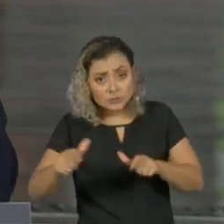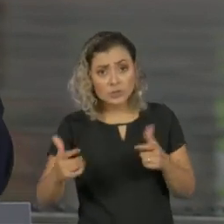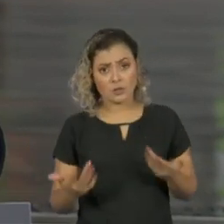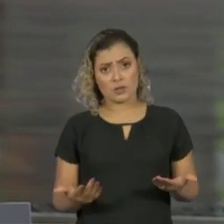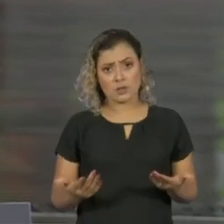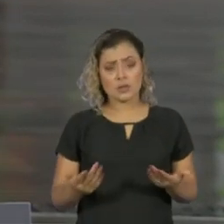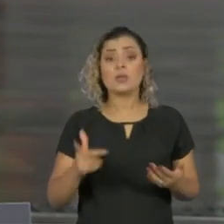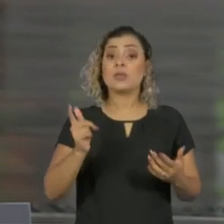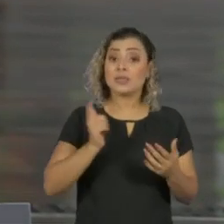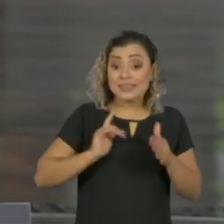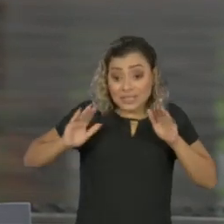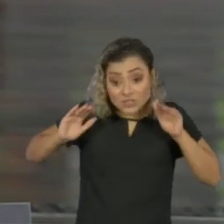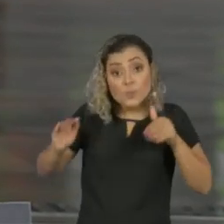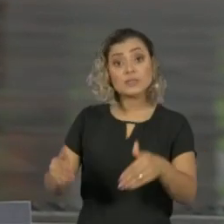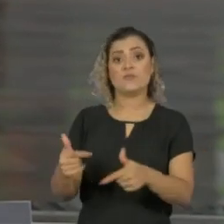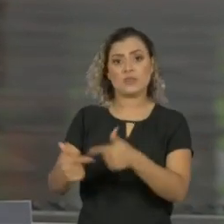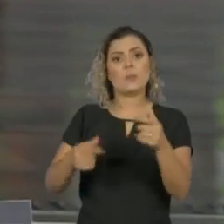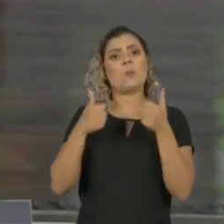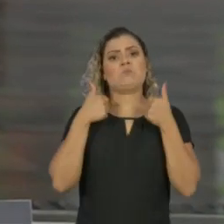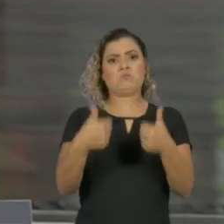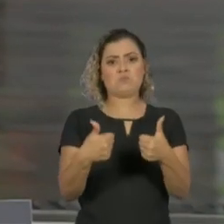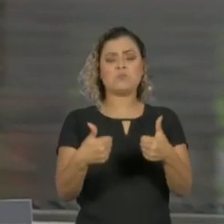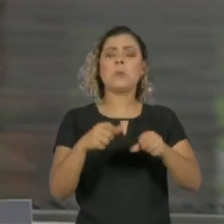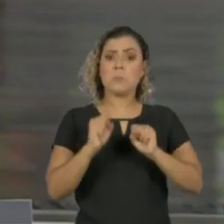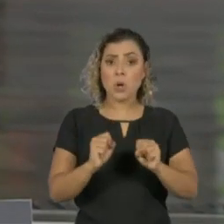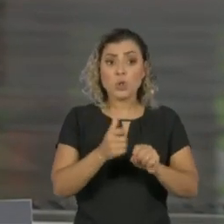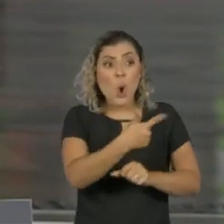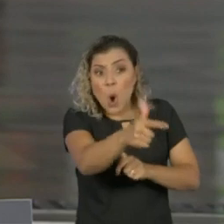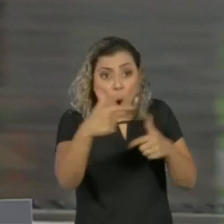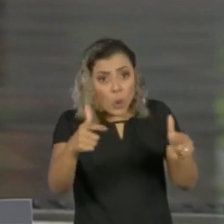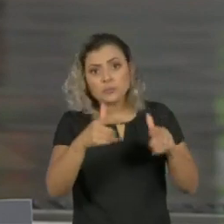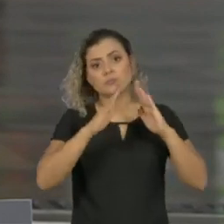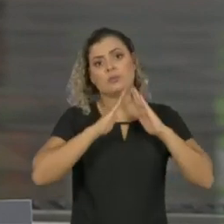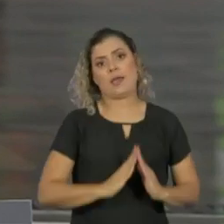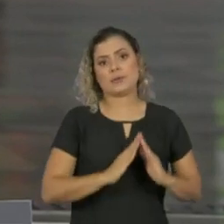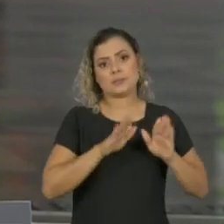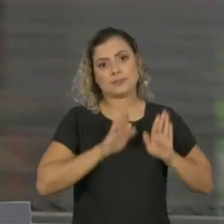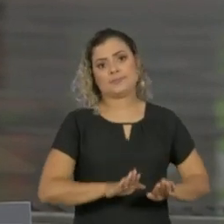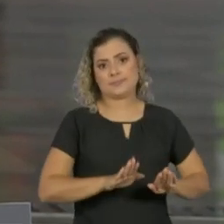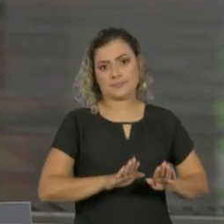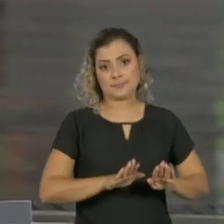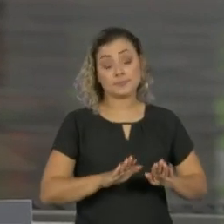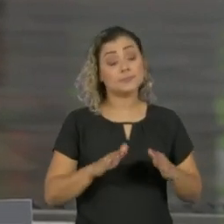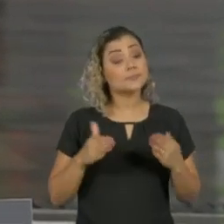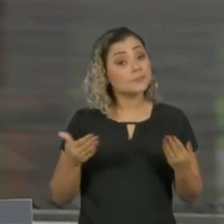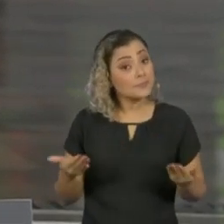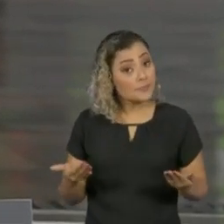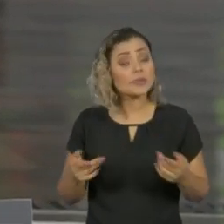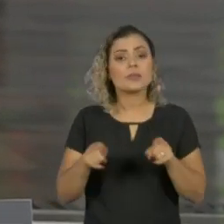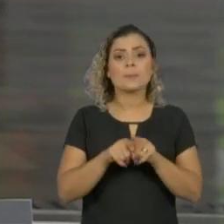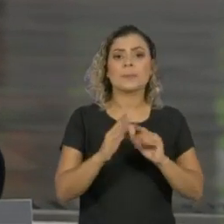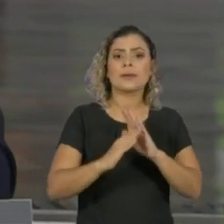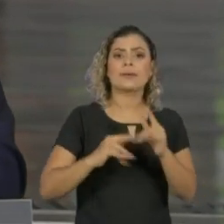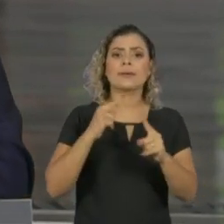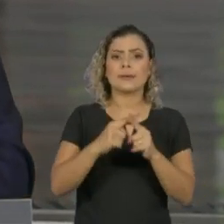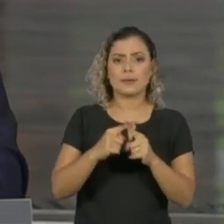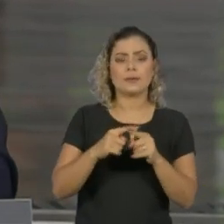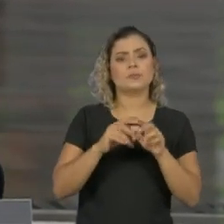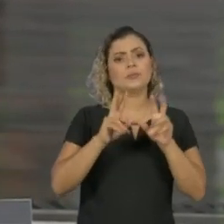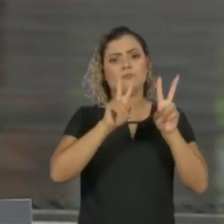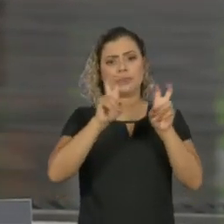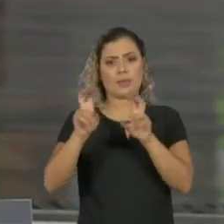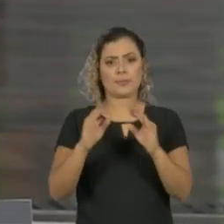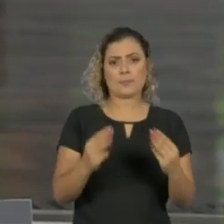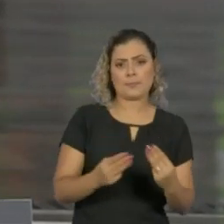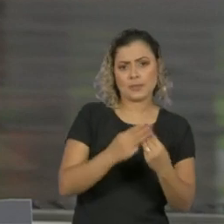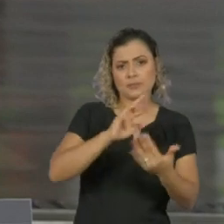que têm missão específica, deve sair. Fique em casa. Em relação às igrejas e templos, a nossa